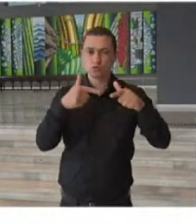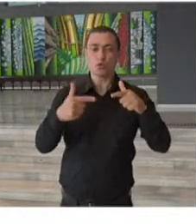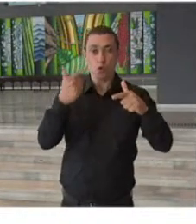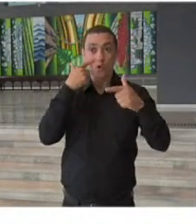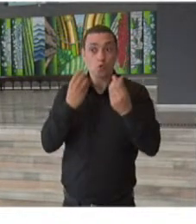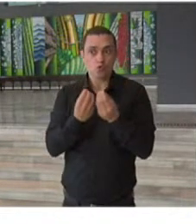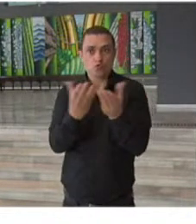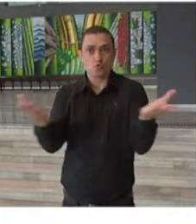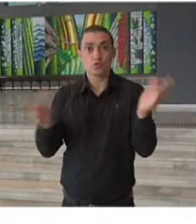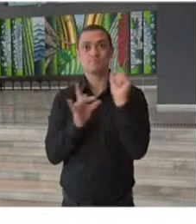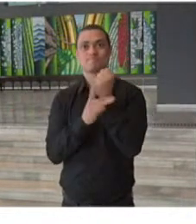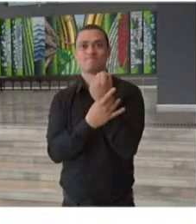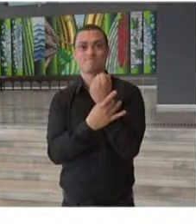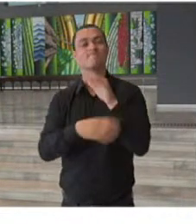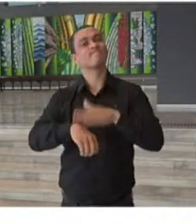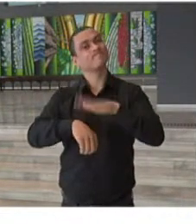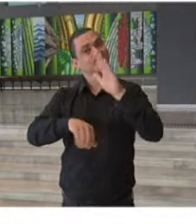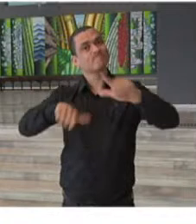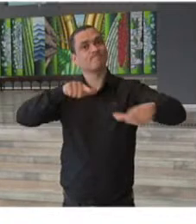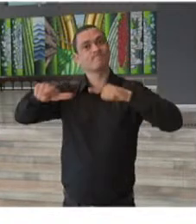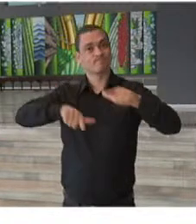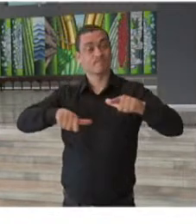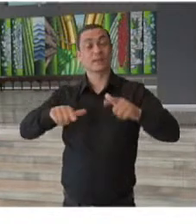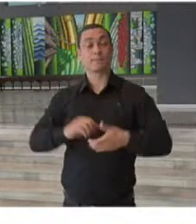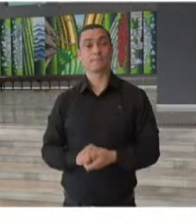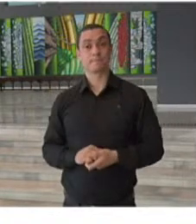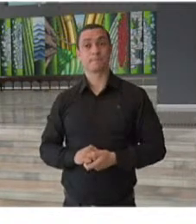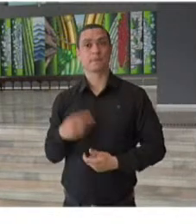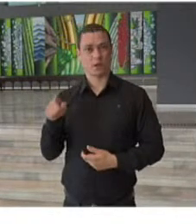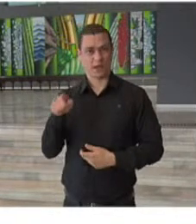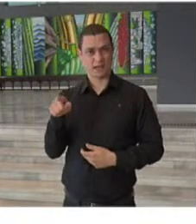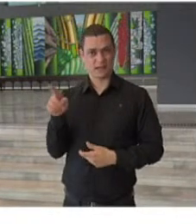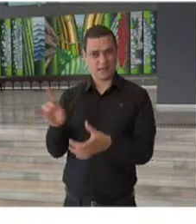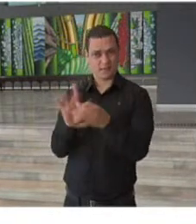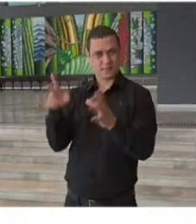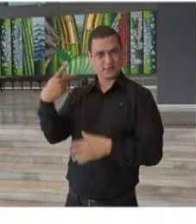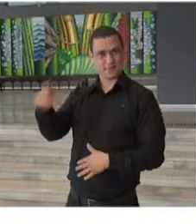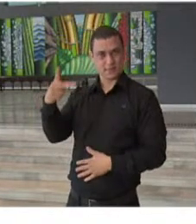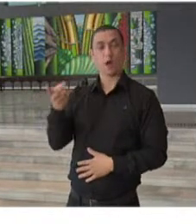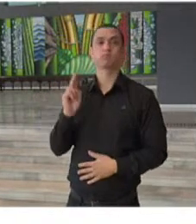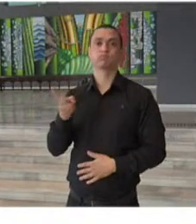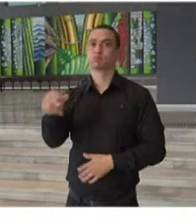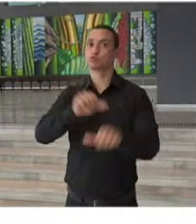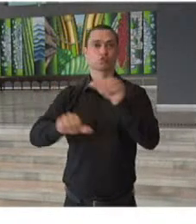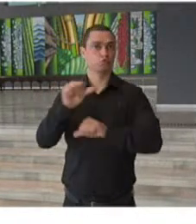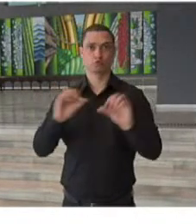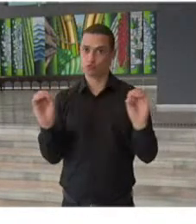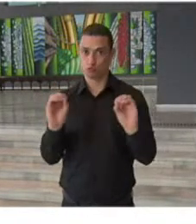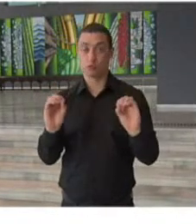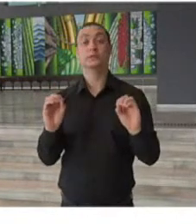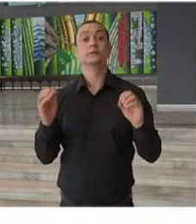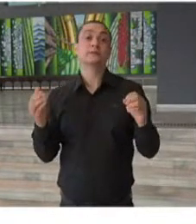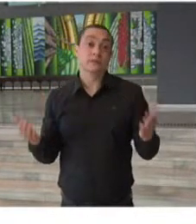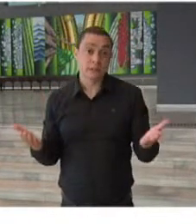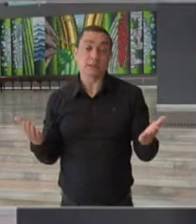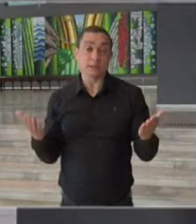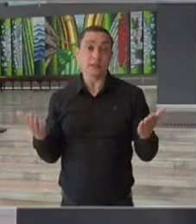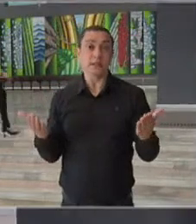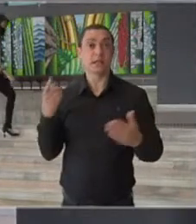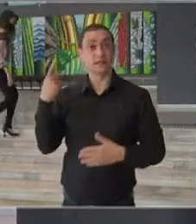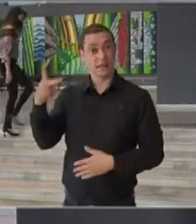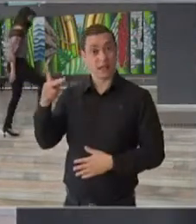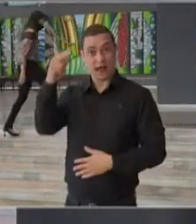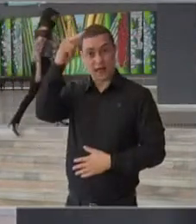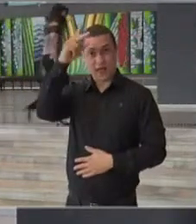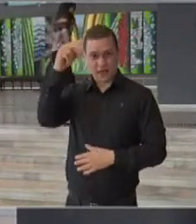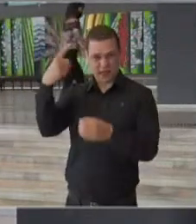a segurança e trabalhar cada vez mais com isso. Esta liberação permanece, obviamente, à medida que os